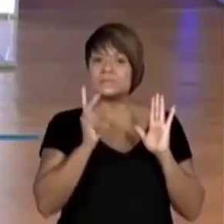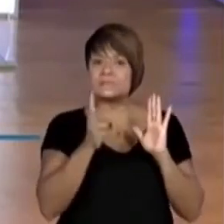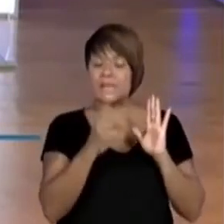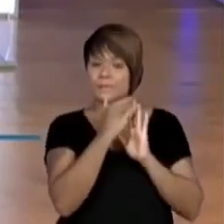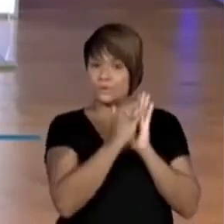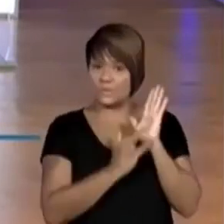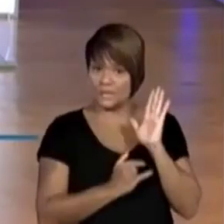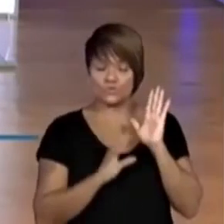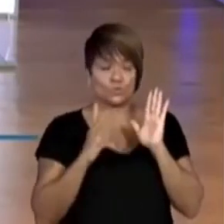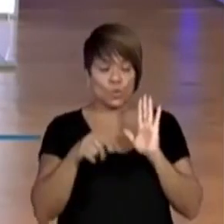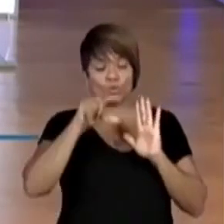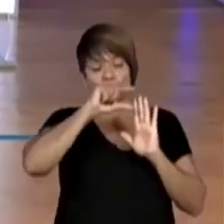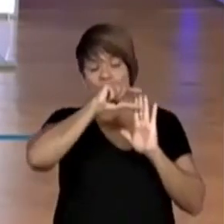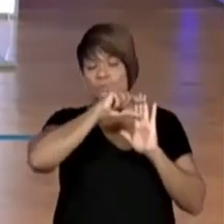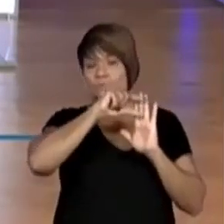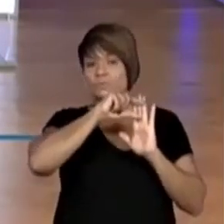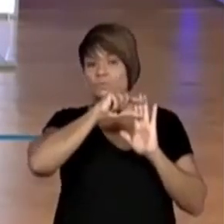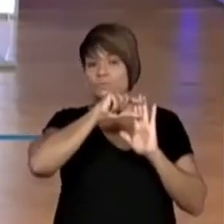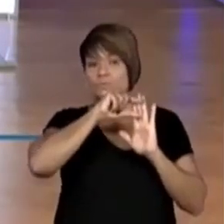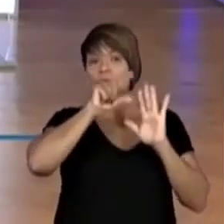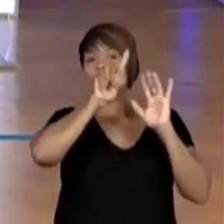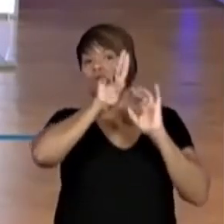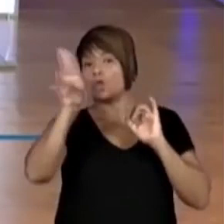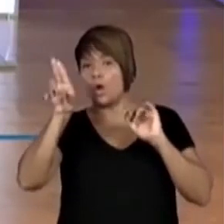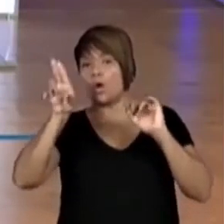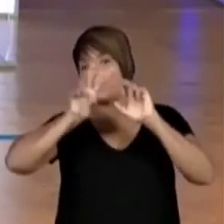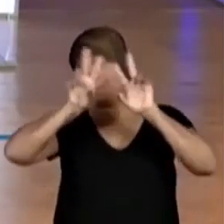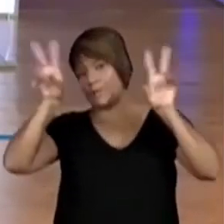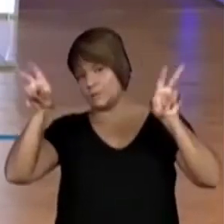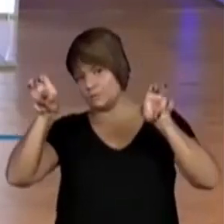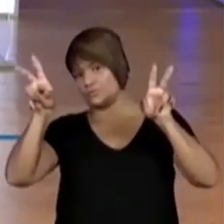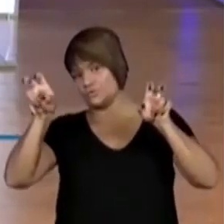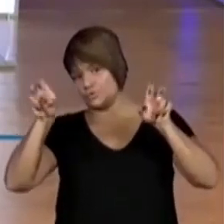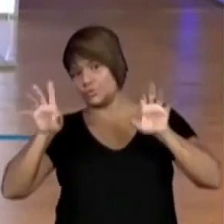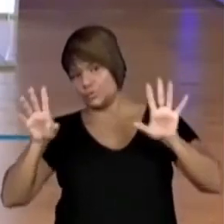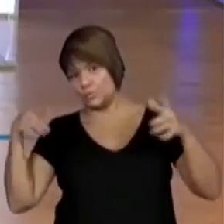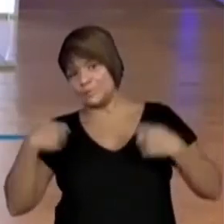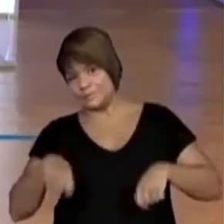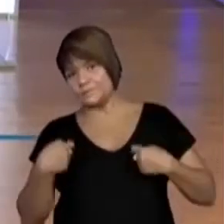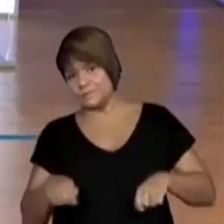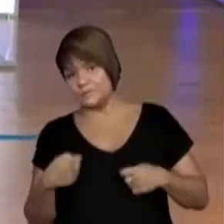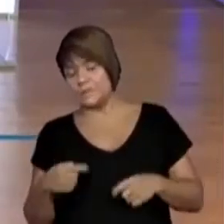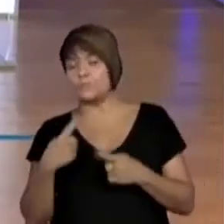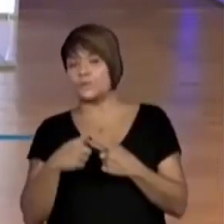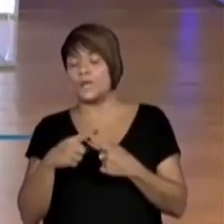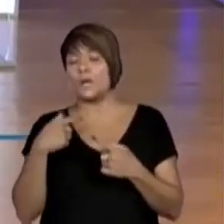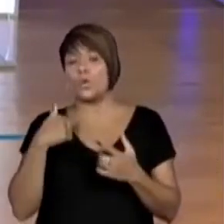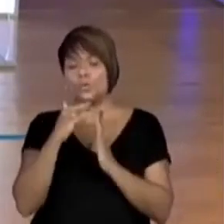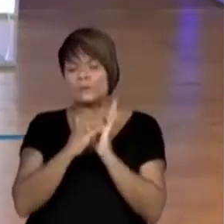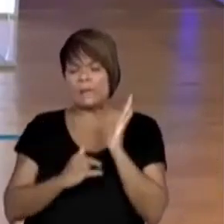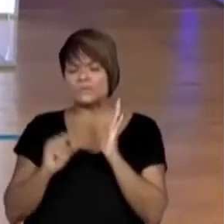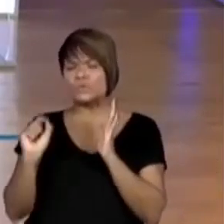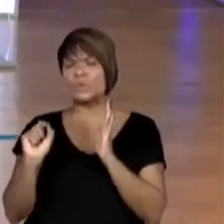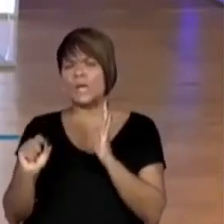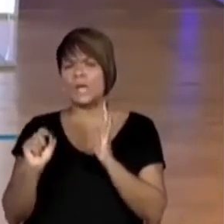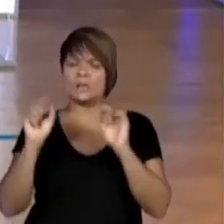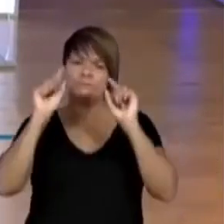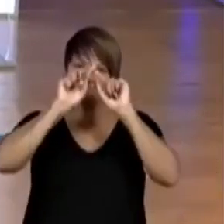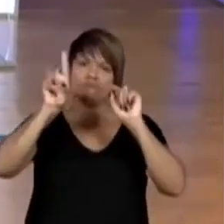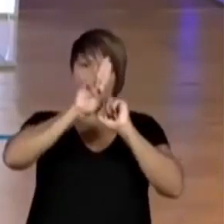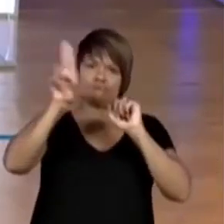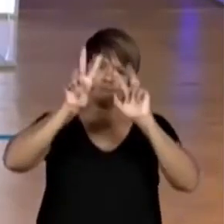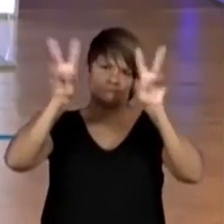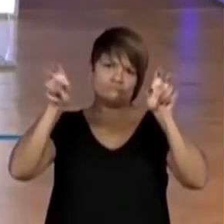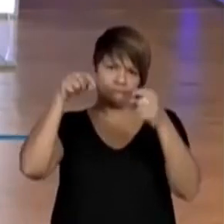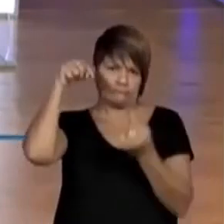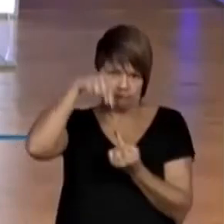quê? Logo no início. Ah, é o título, né? O título não pode faltar, porque eu preciso saber o que diz respeito àquele